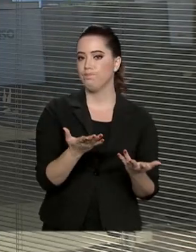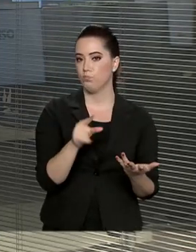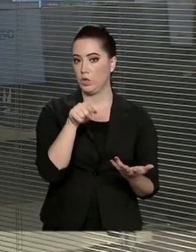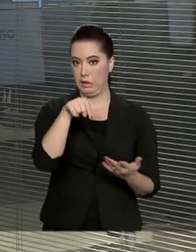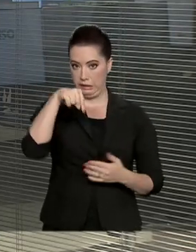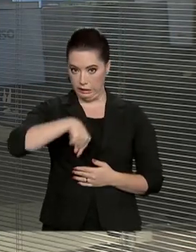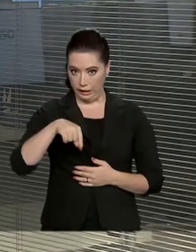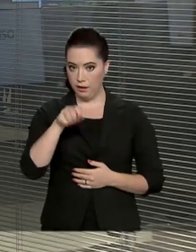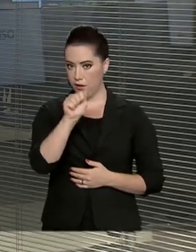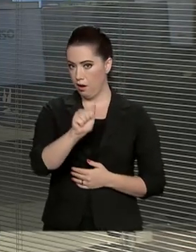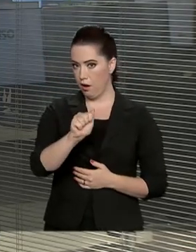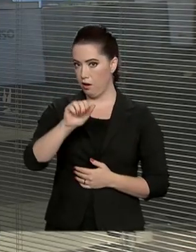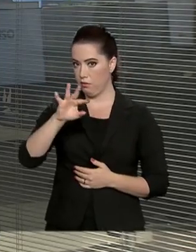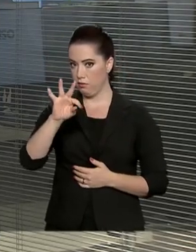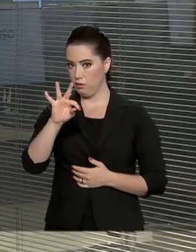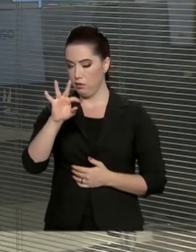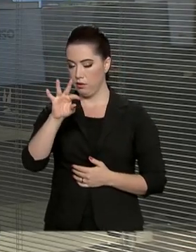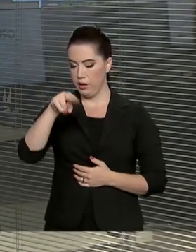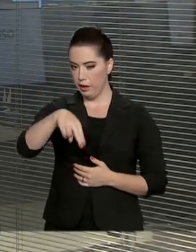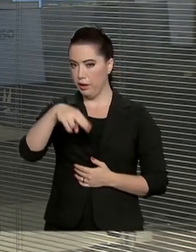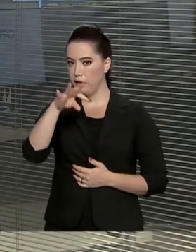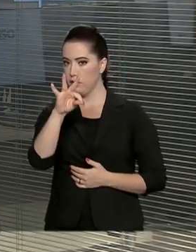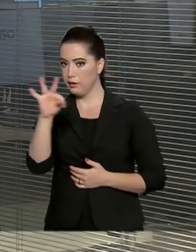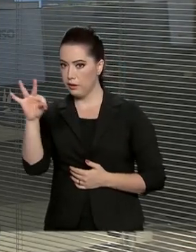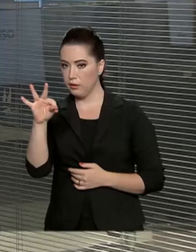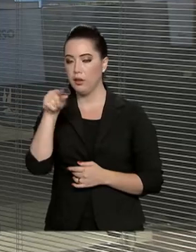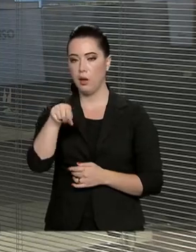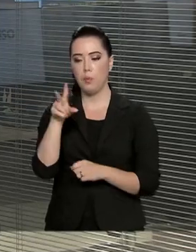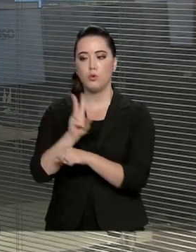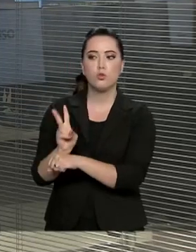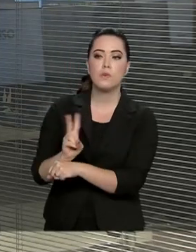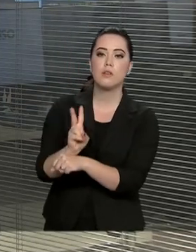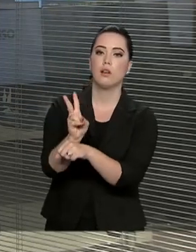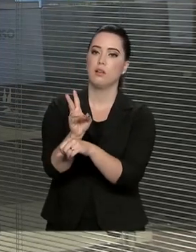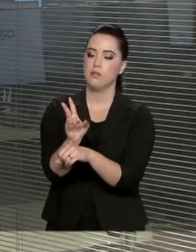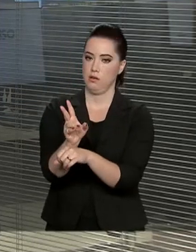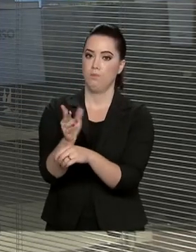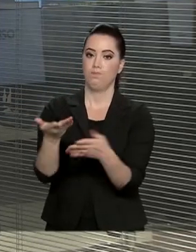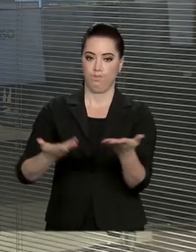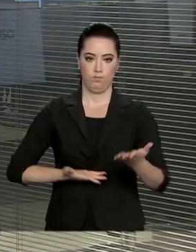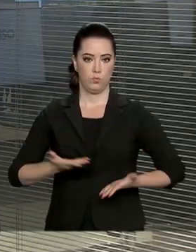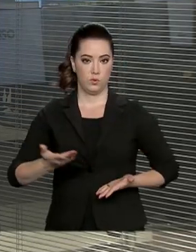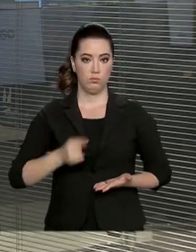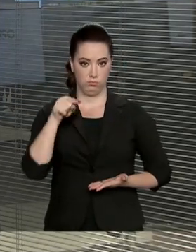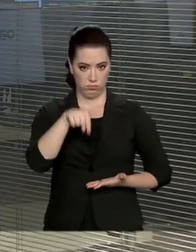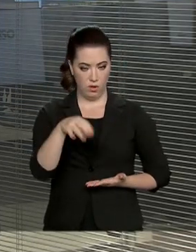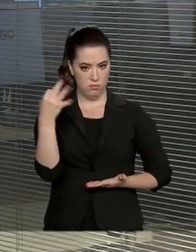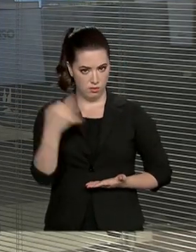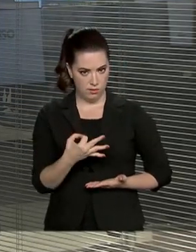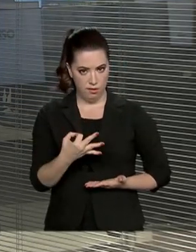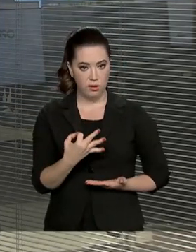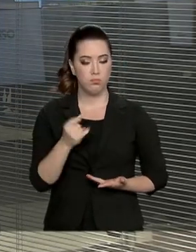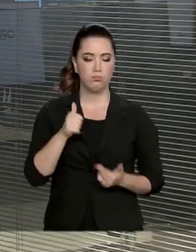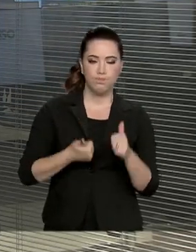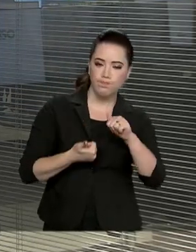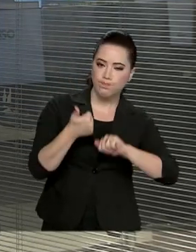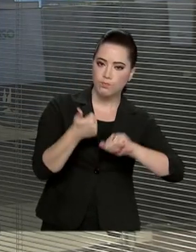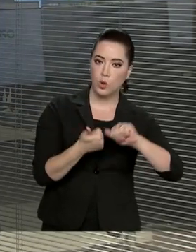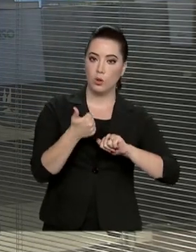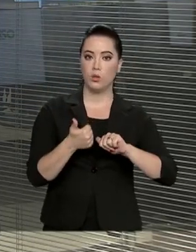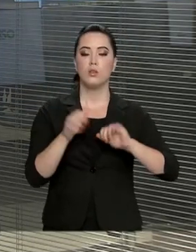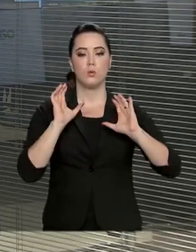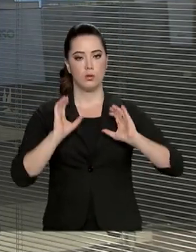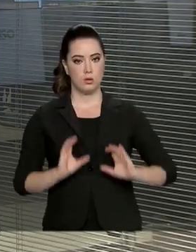vão poder monitorar o serviço oferecido por essas empresas. A ideia é garantir a qualidade do serviço prestado ao